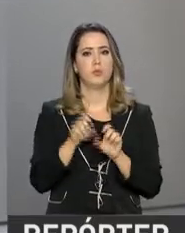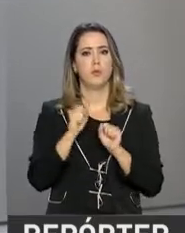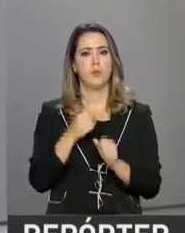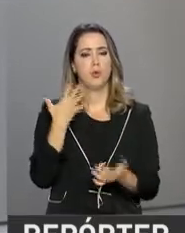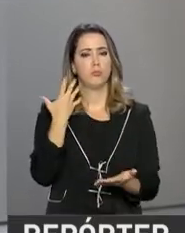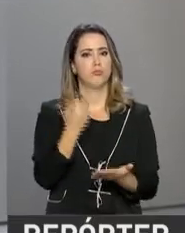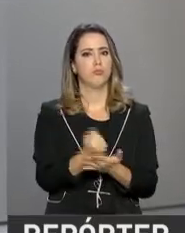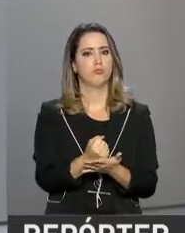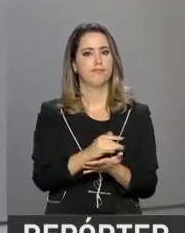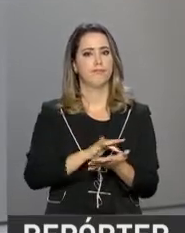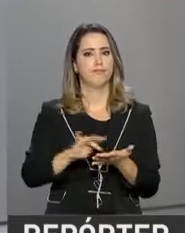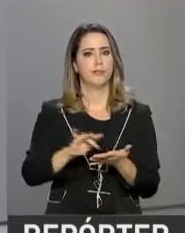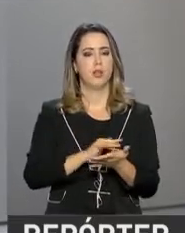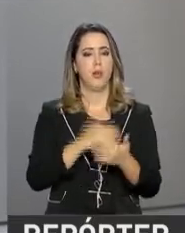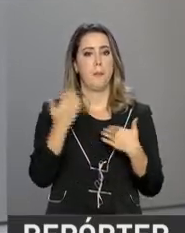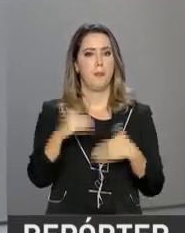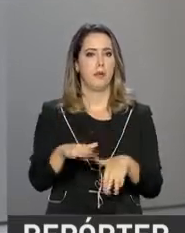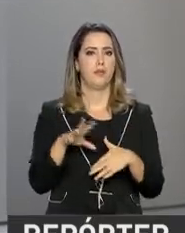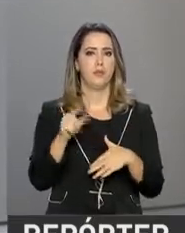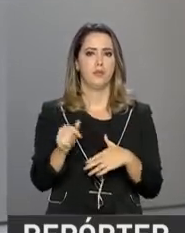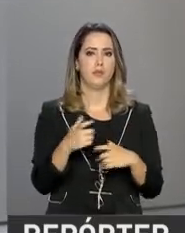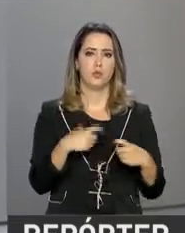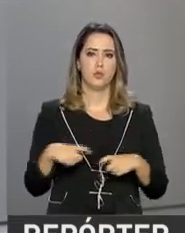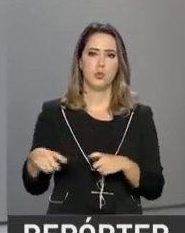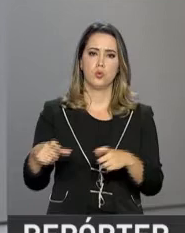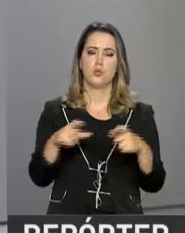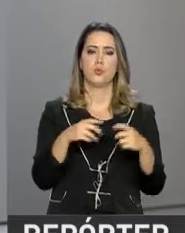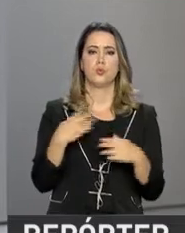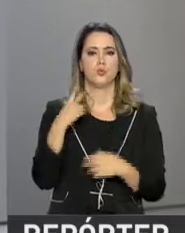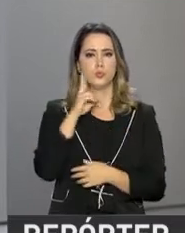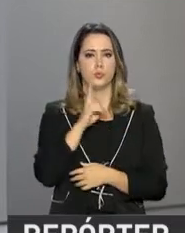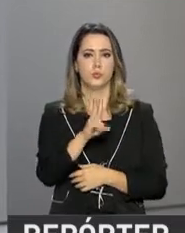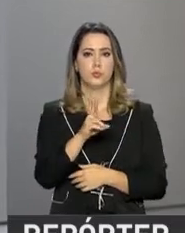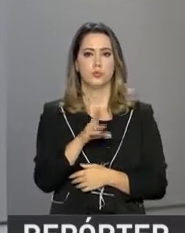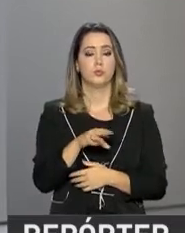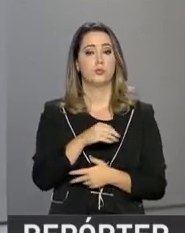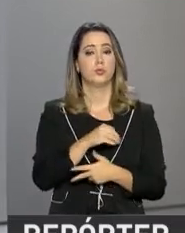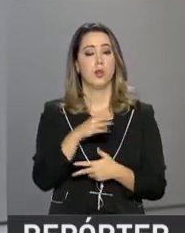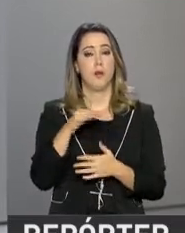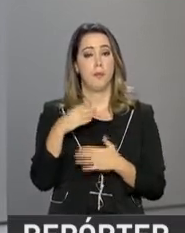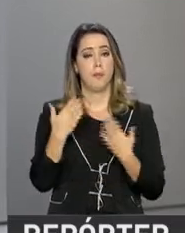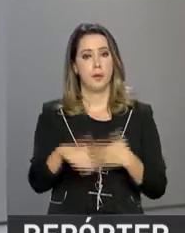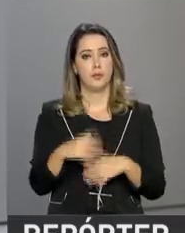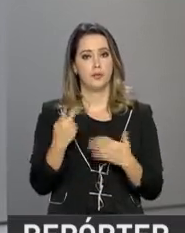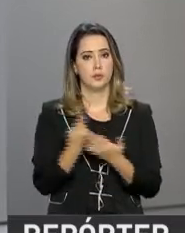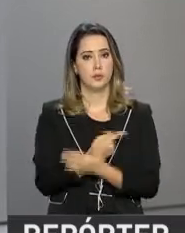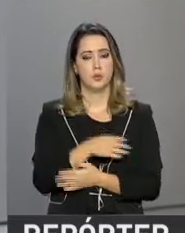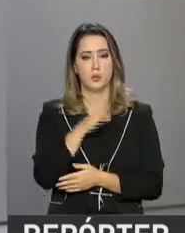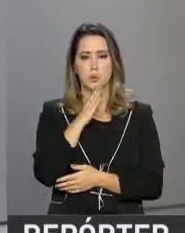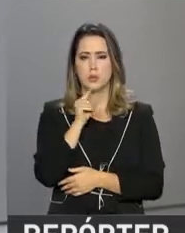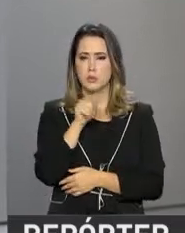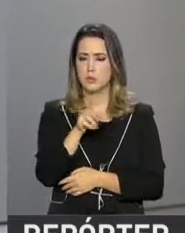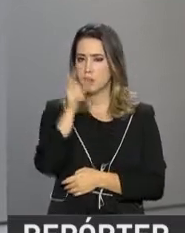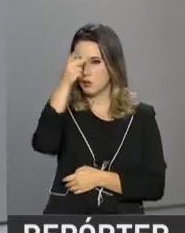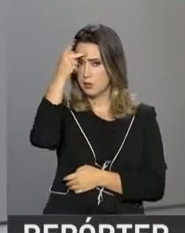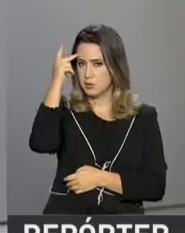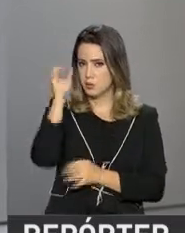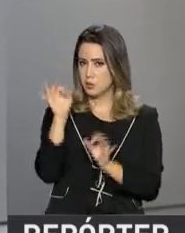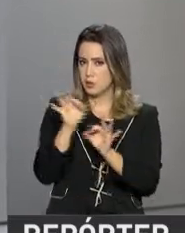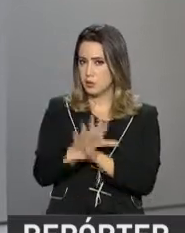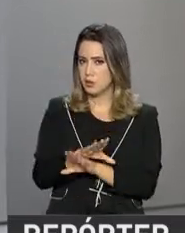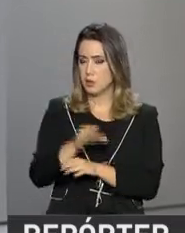dos cadernos de questões de todas as áreas avaliadas o enade é aplicado para avaliar o conhecimento dos estudantes concluintes